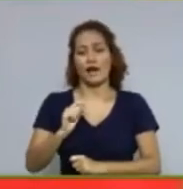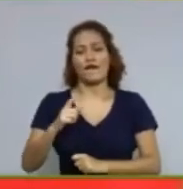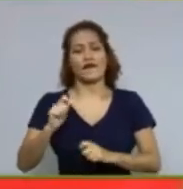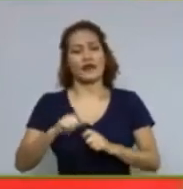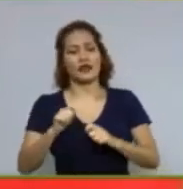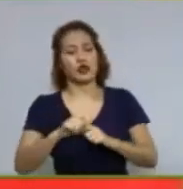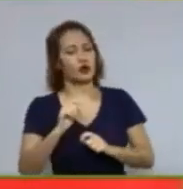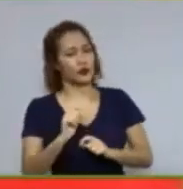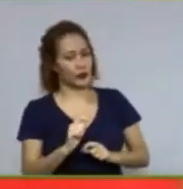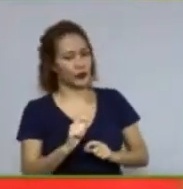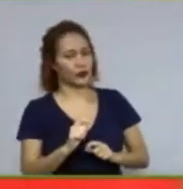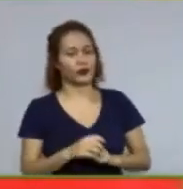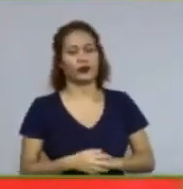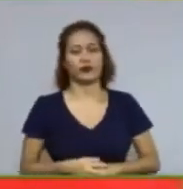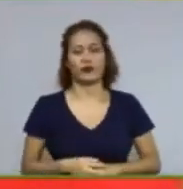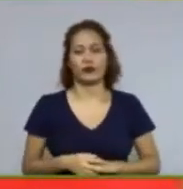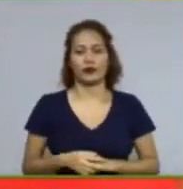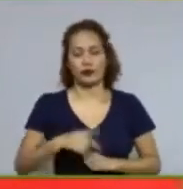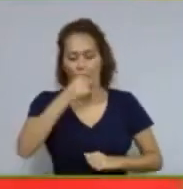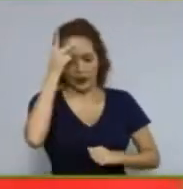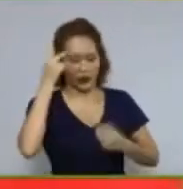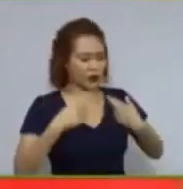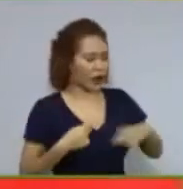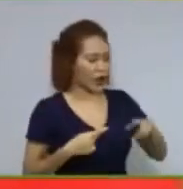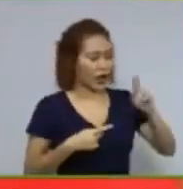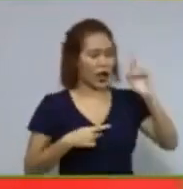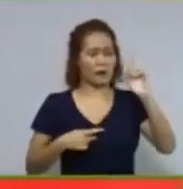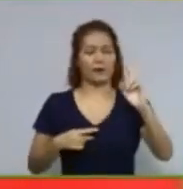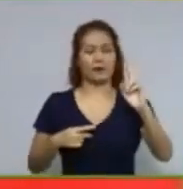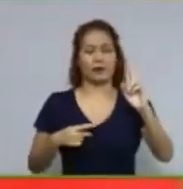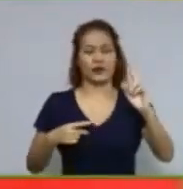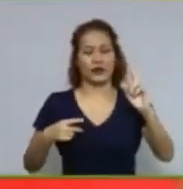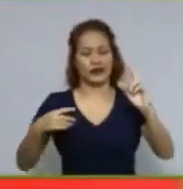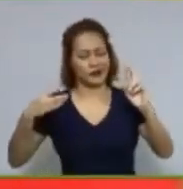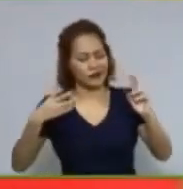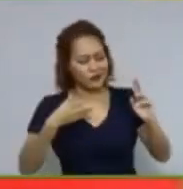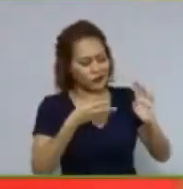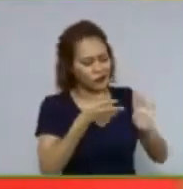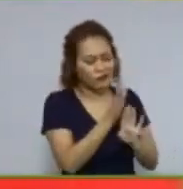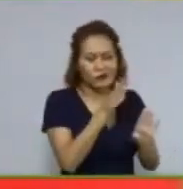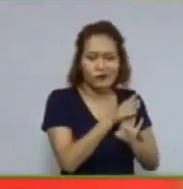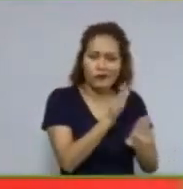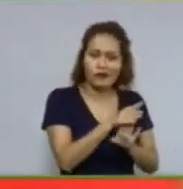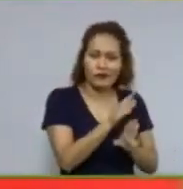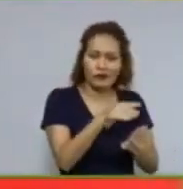dizer que nós queremos representantes dos bairros orientais a nossa gestão fiscalizando a nossa gestão